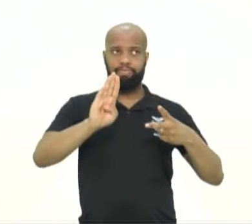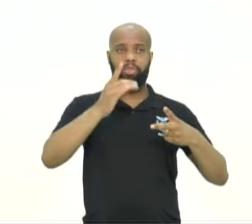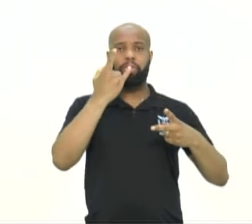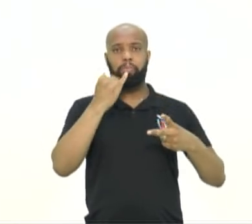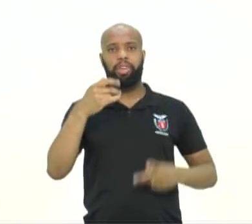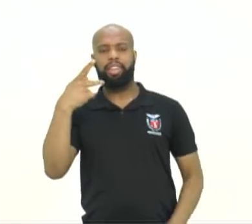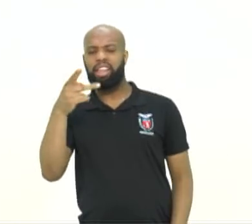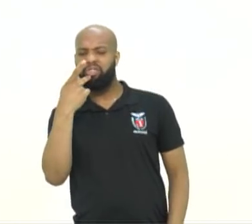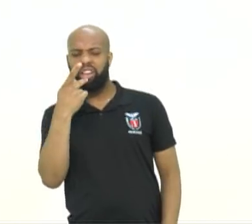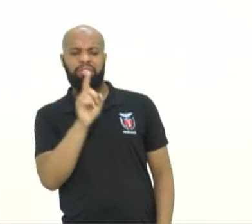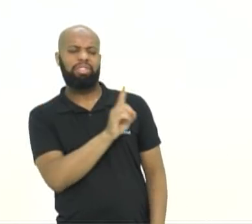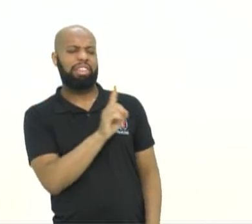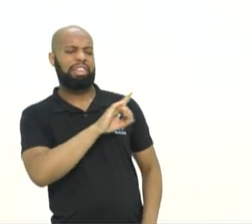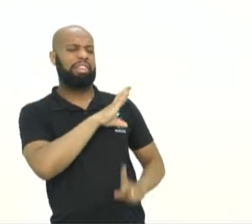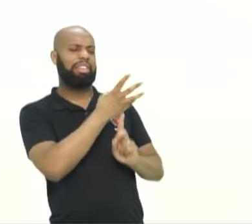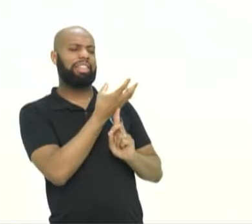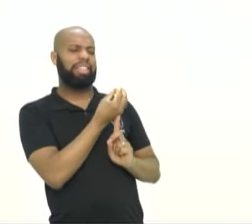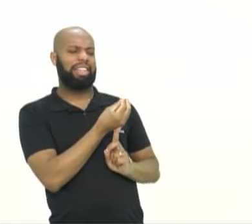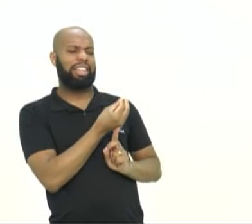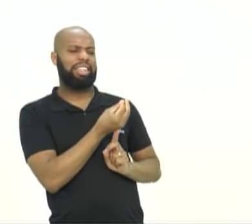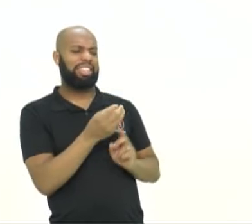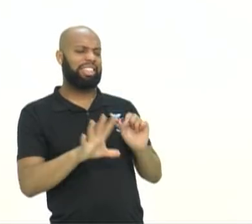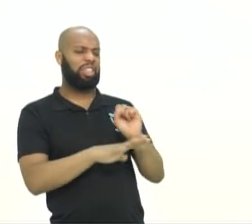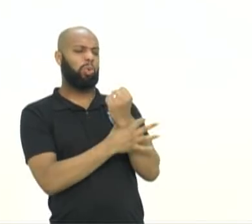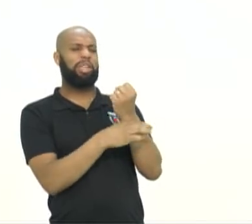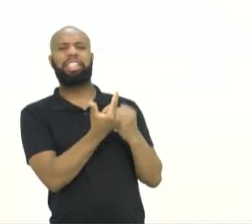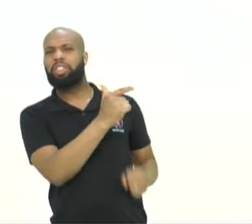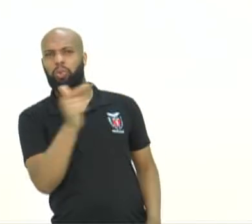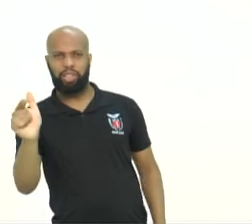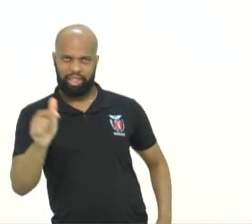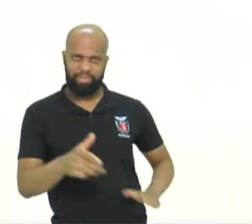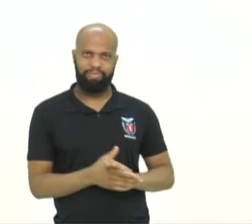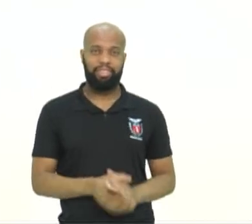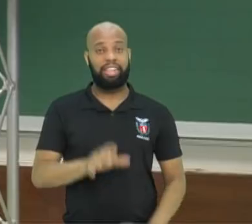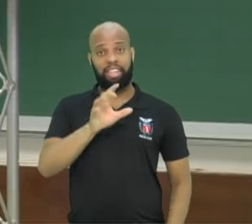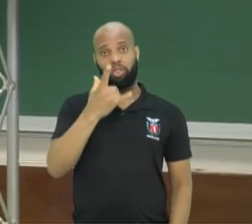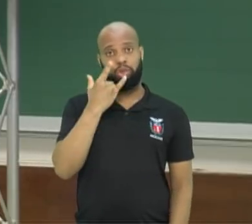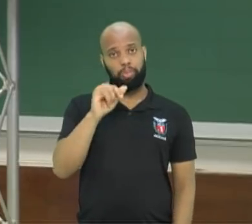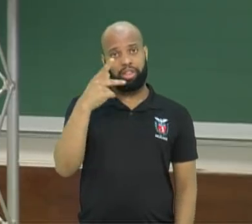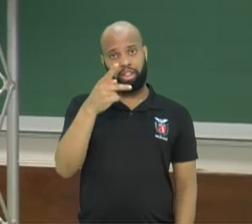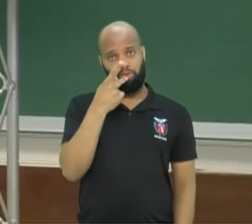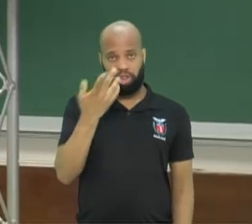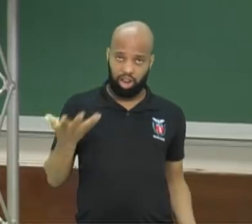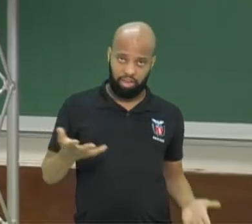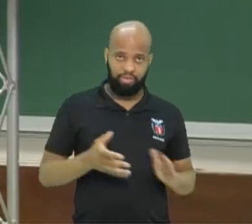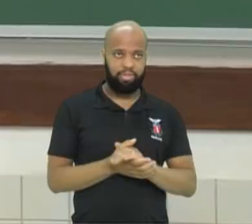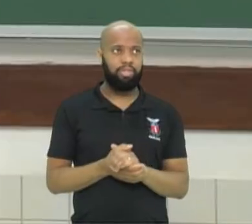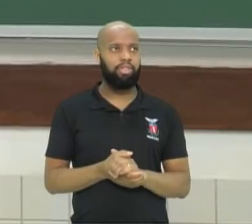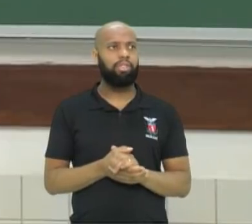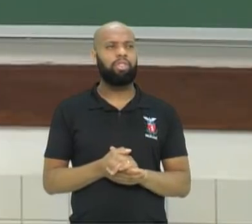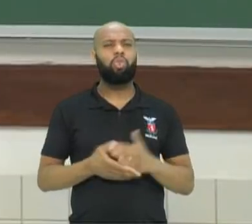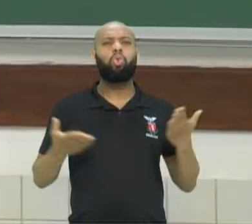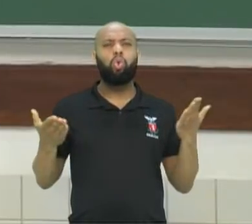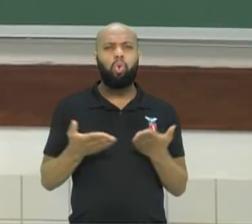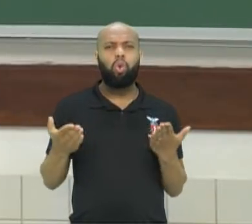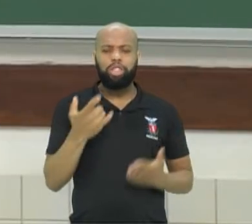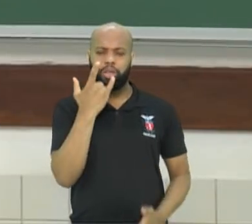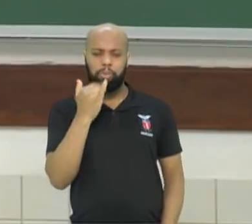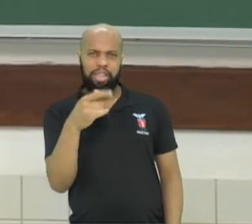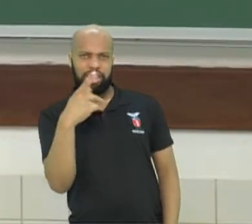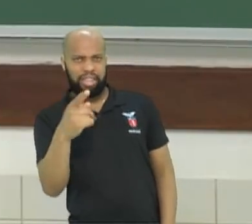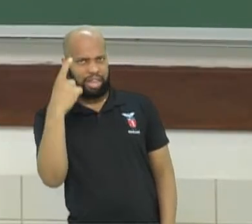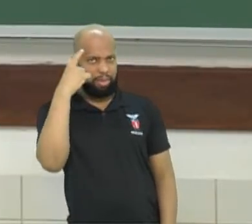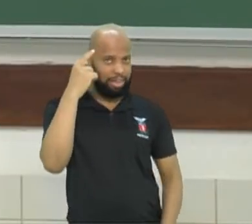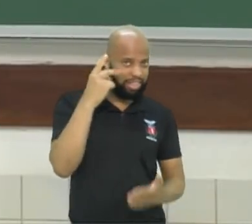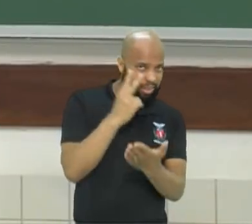o pai dizia que viver de arte não trazia segurança, certo? Então, é isso que o pai dela dava como mensagem. Será que hoje ele pensa da mesma forma?